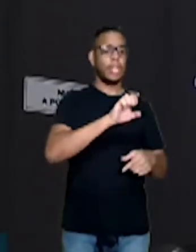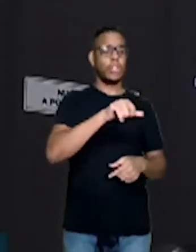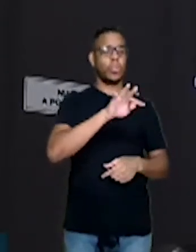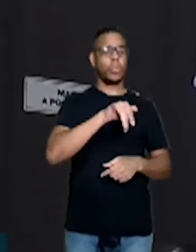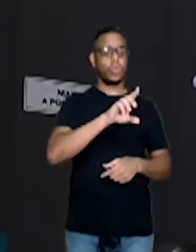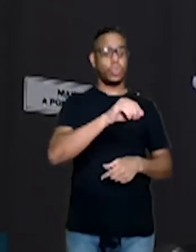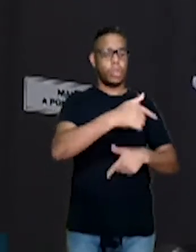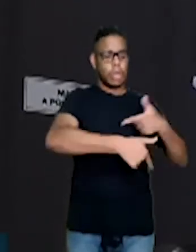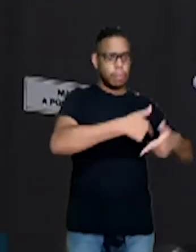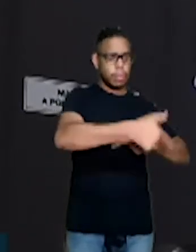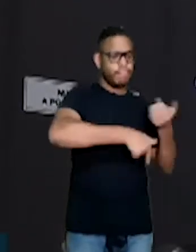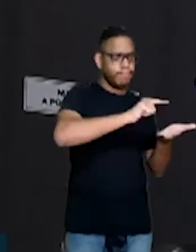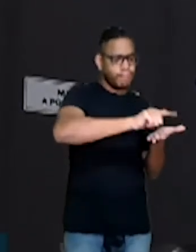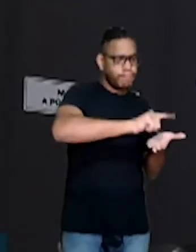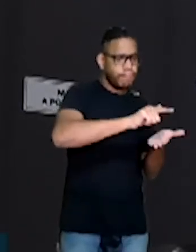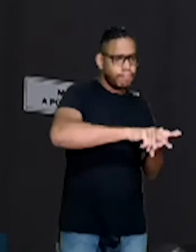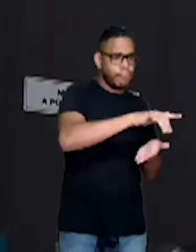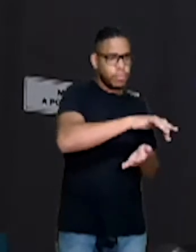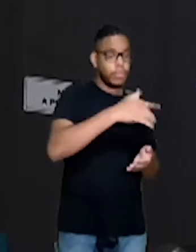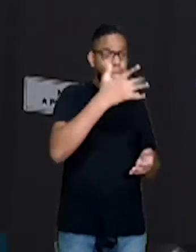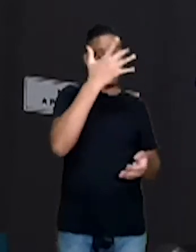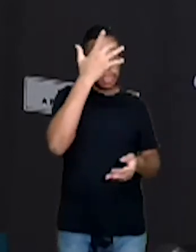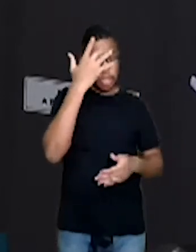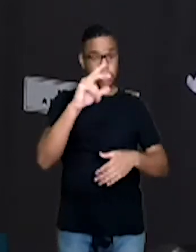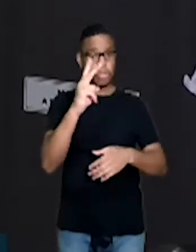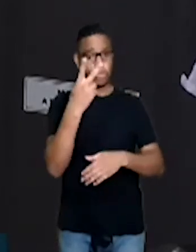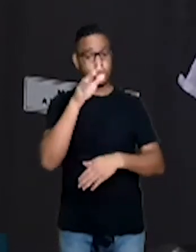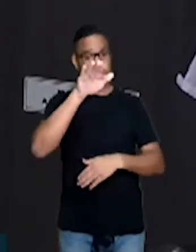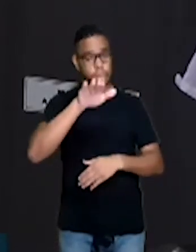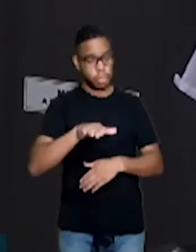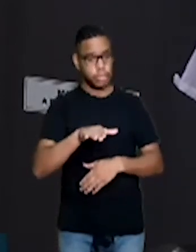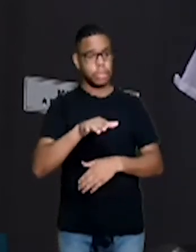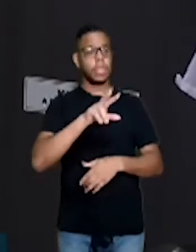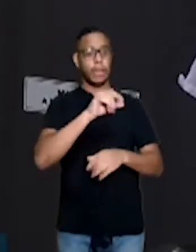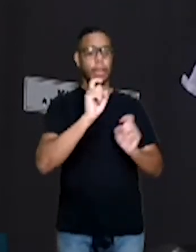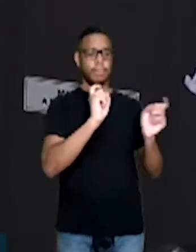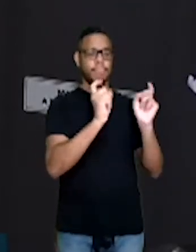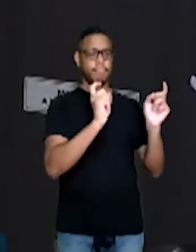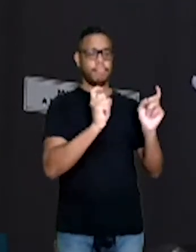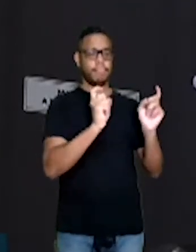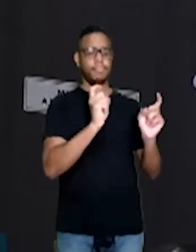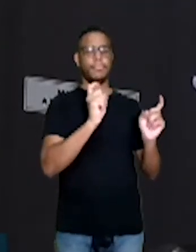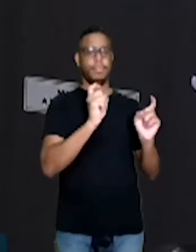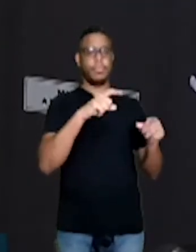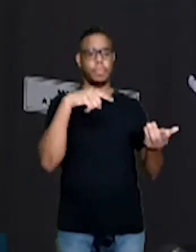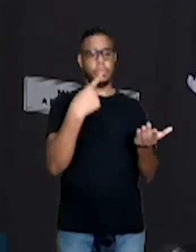às 14 horas, temos uma reunião,